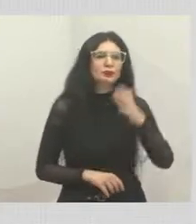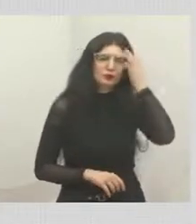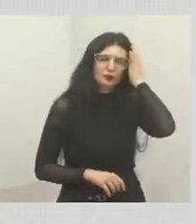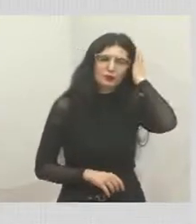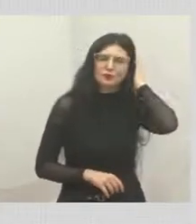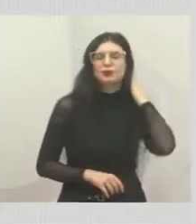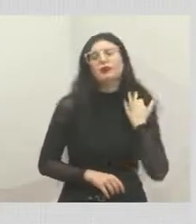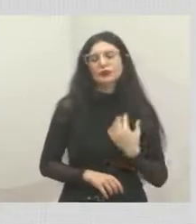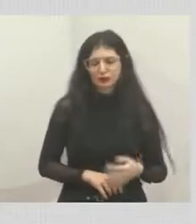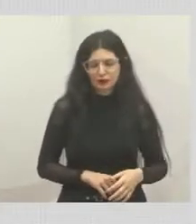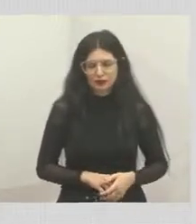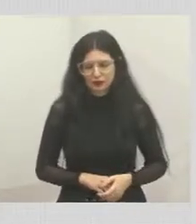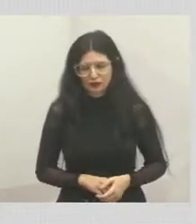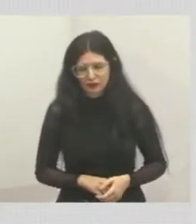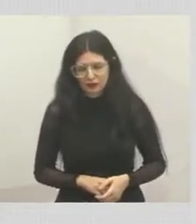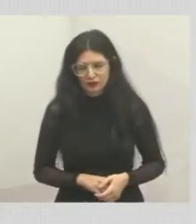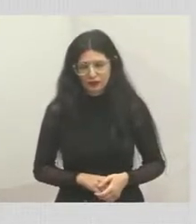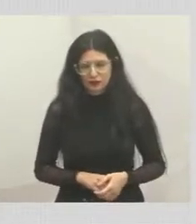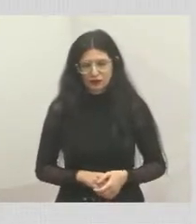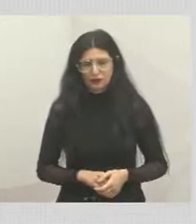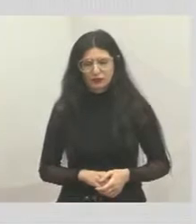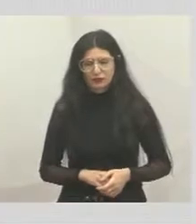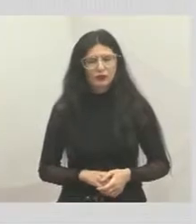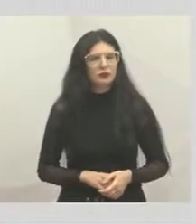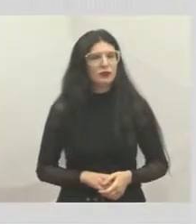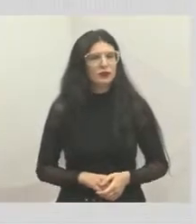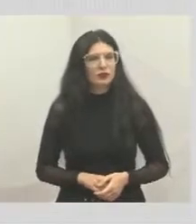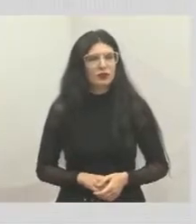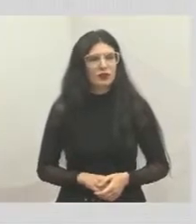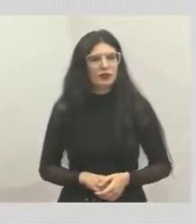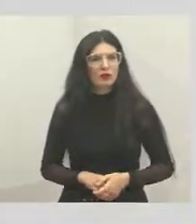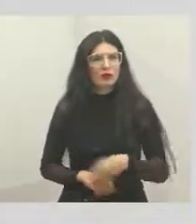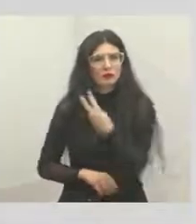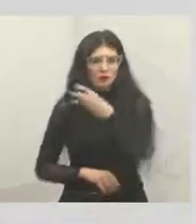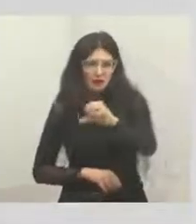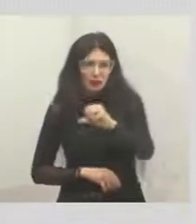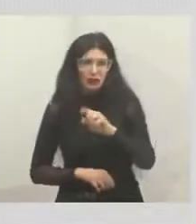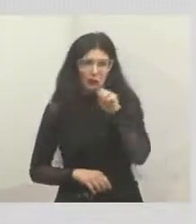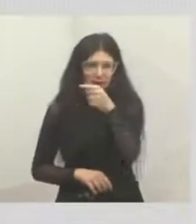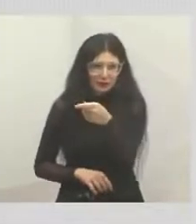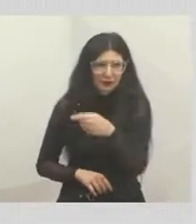valor de 39, que não teve uma classificação atenuada.